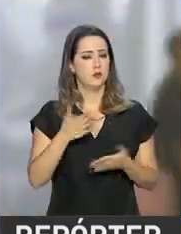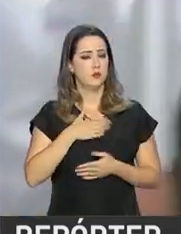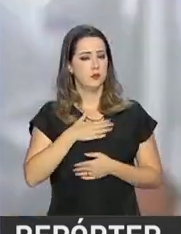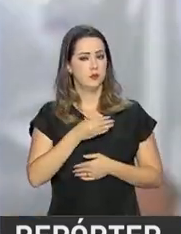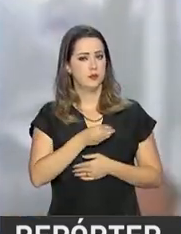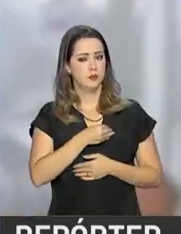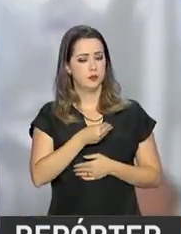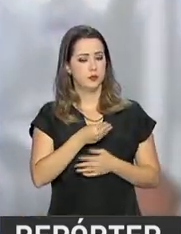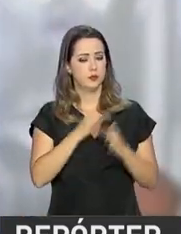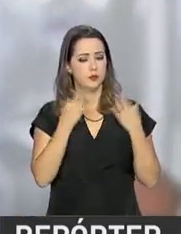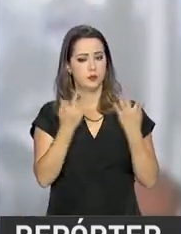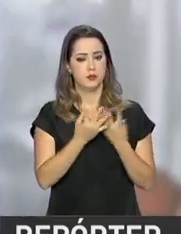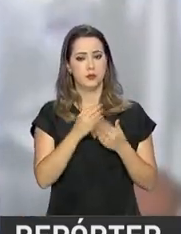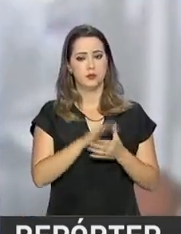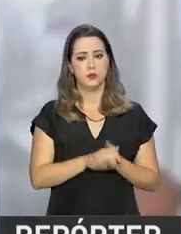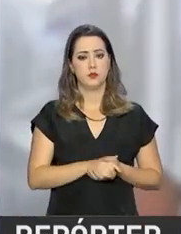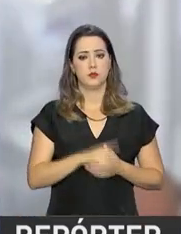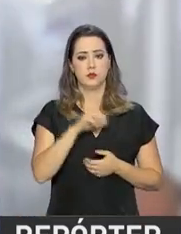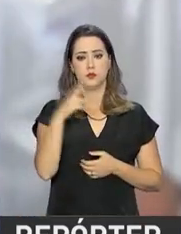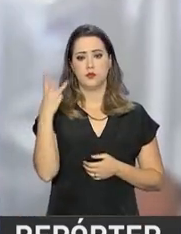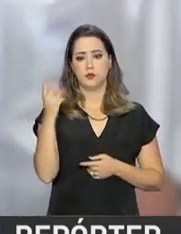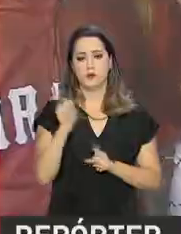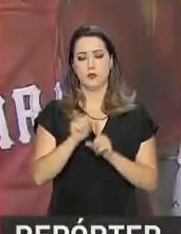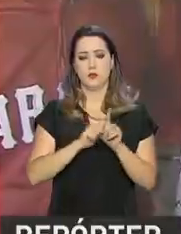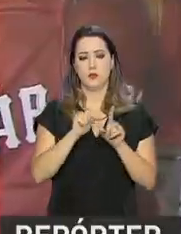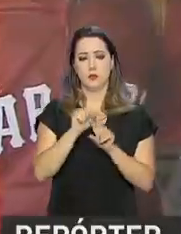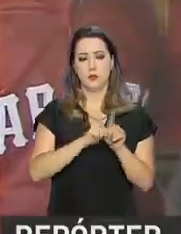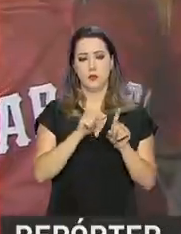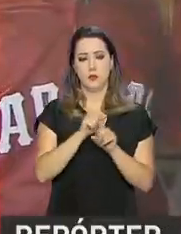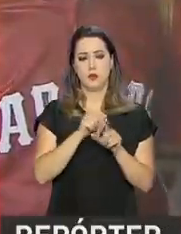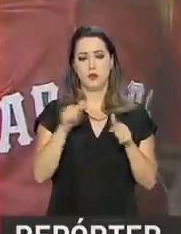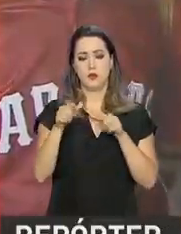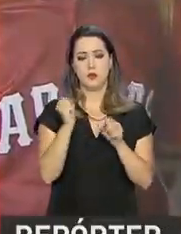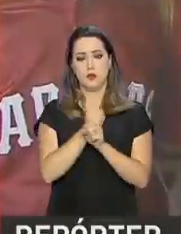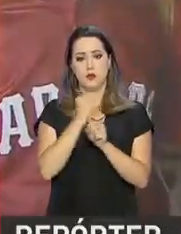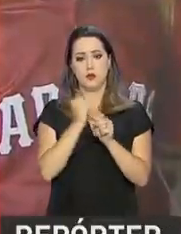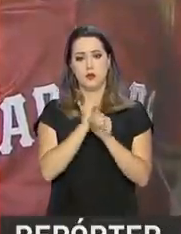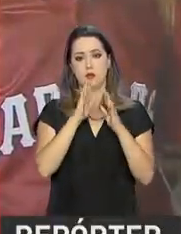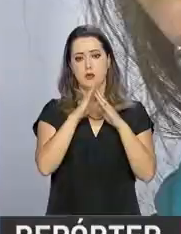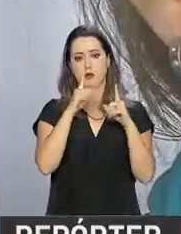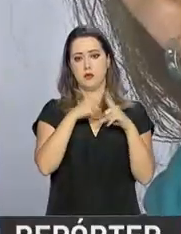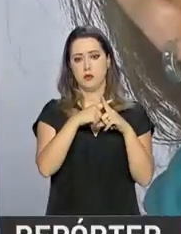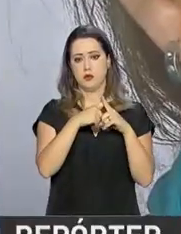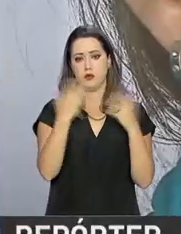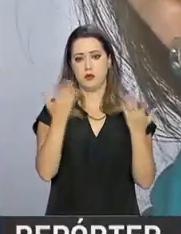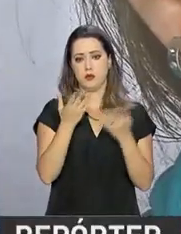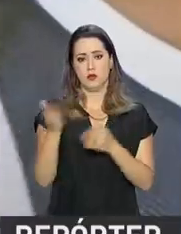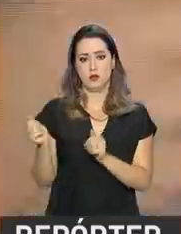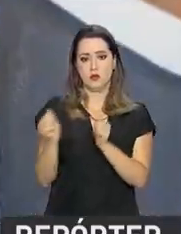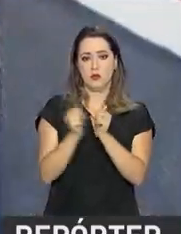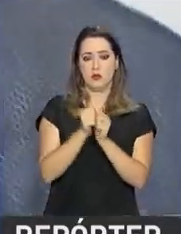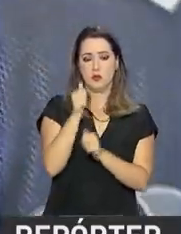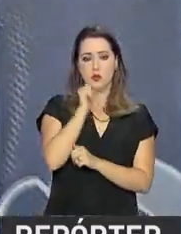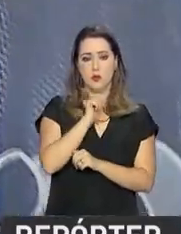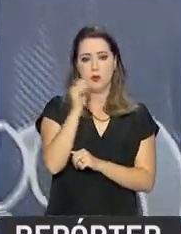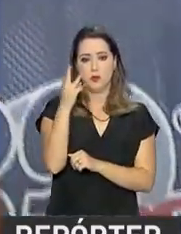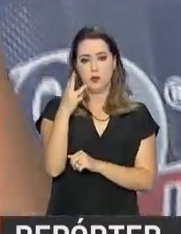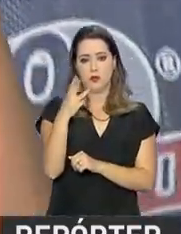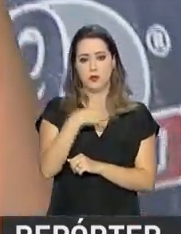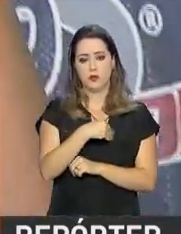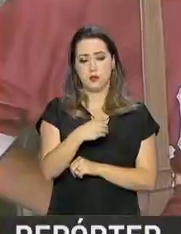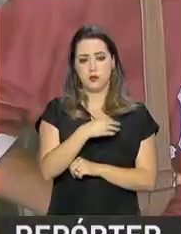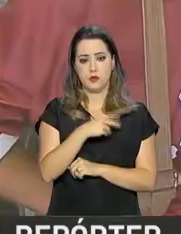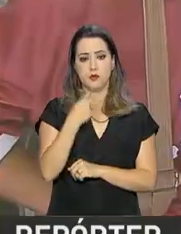família. Dionis chegou ao Brasil há 3 meses e trabalha na construção de uma igreja. Agora, trouxe a esposa e os 3 filhos e